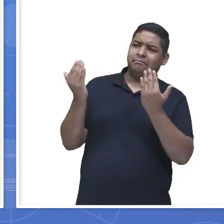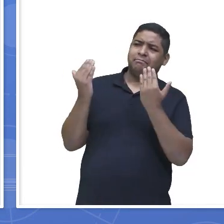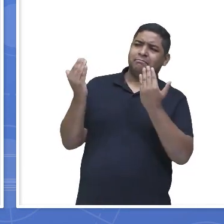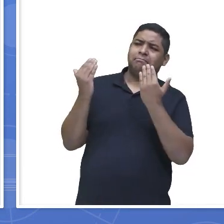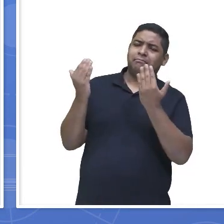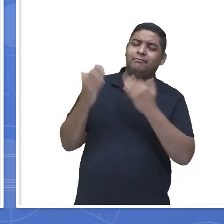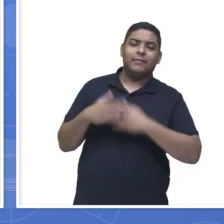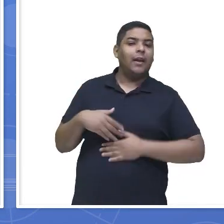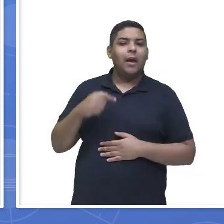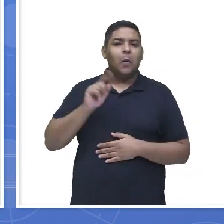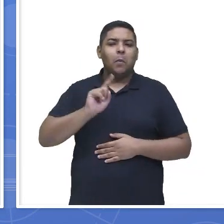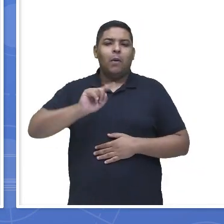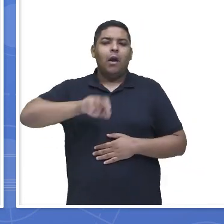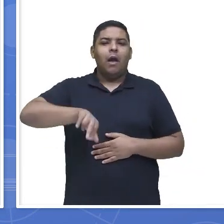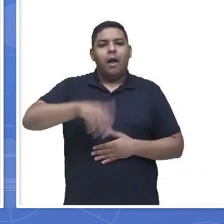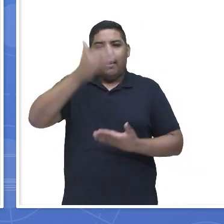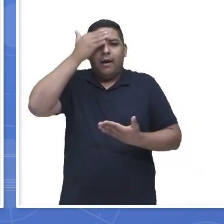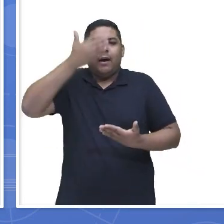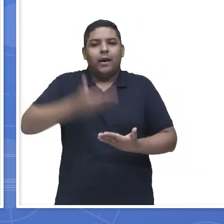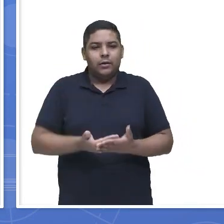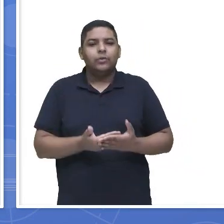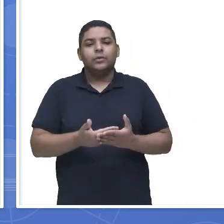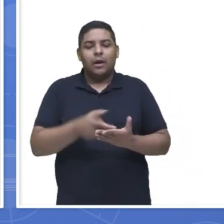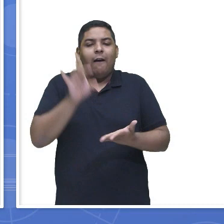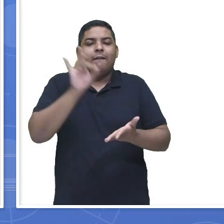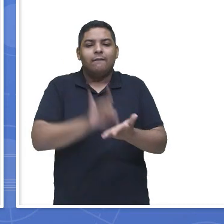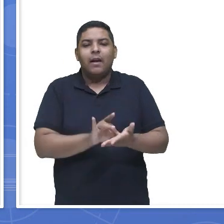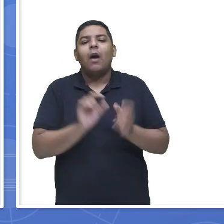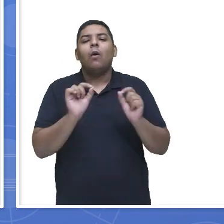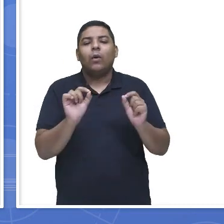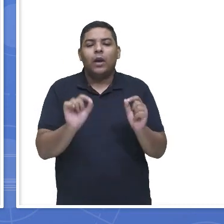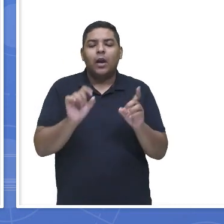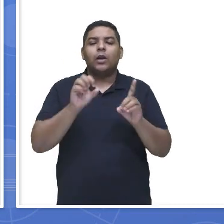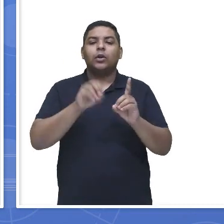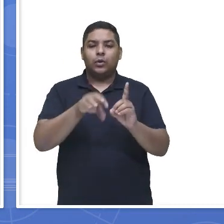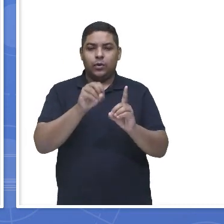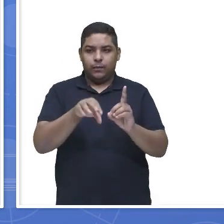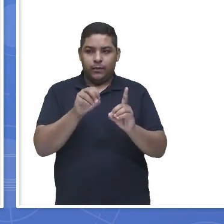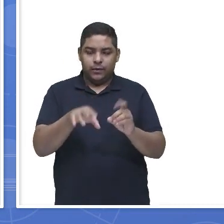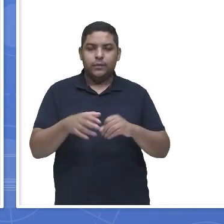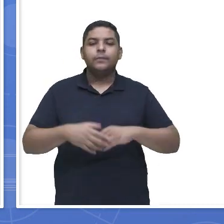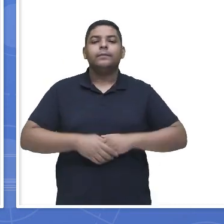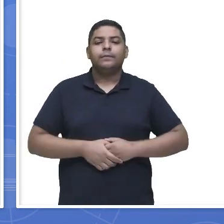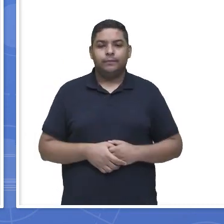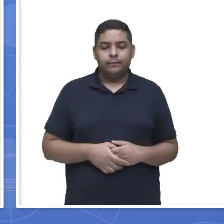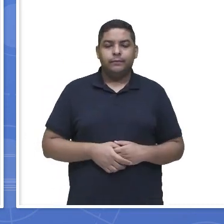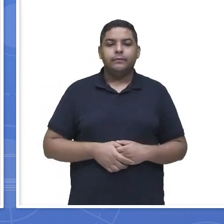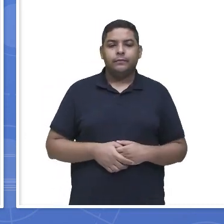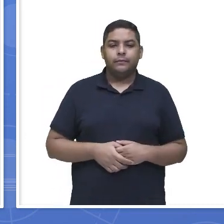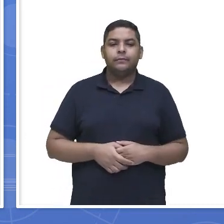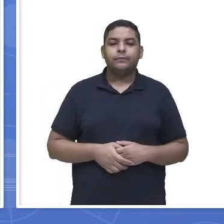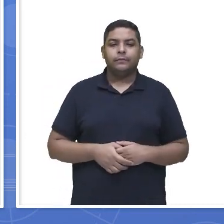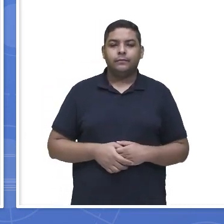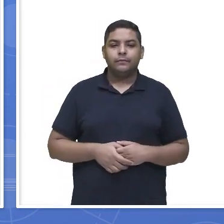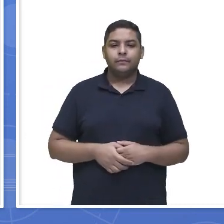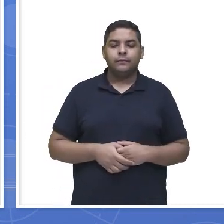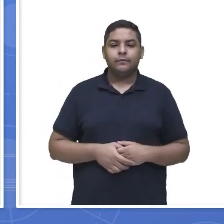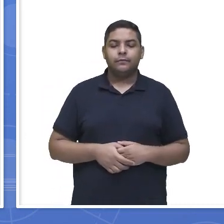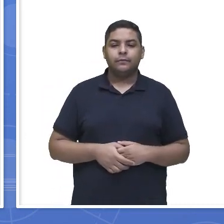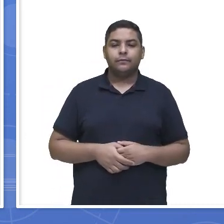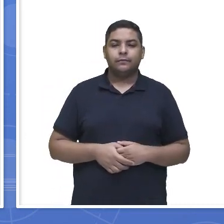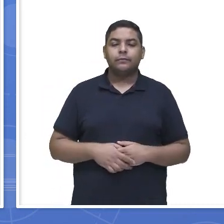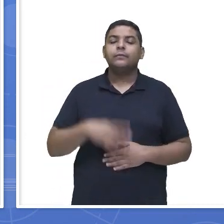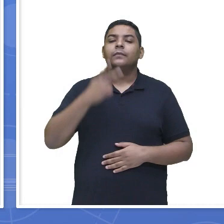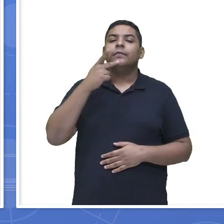acreditar em verdades dogmáticas. Nós vamos já entender o dogmatismo, nós vamos ver que quando nós falamos de dogmatismo, nós falamos de verdades